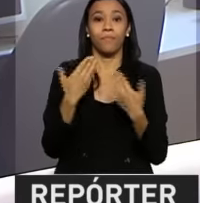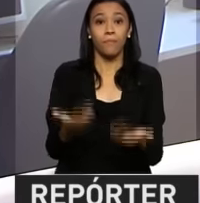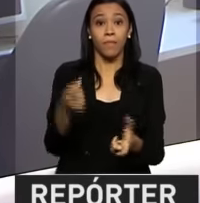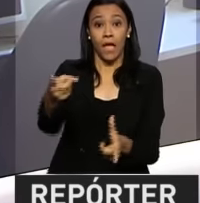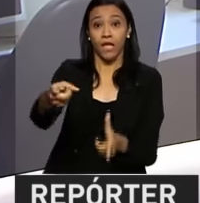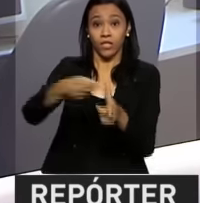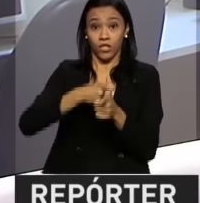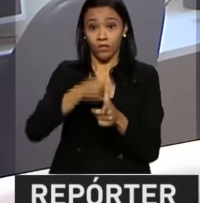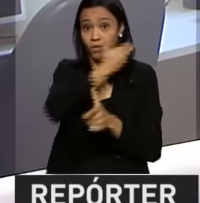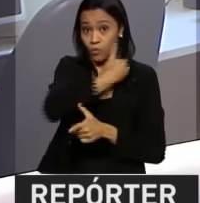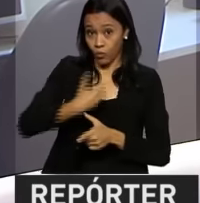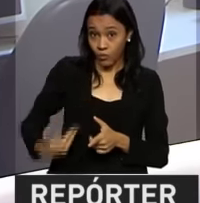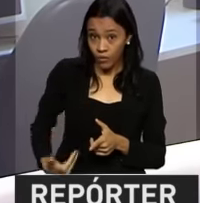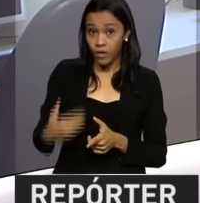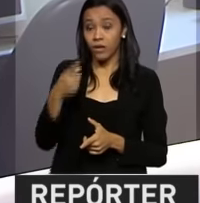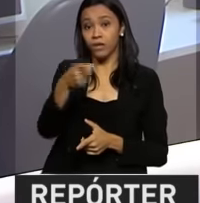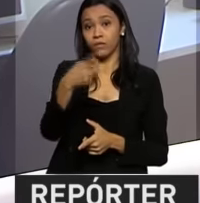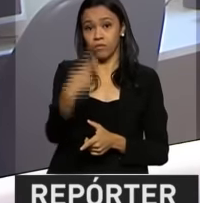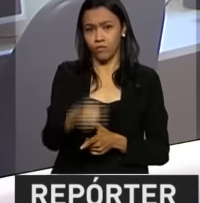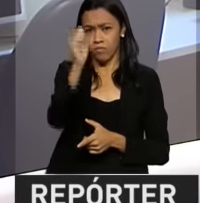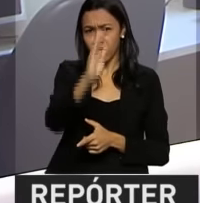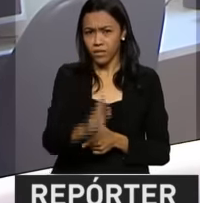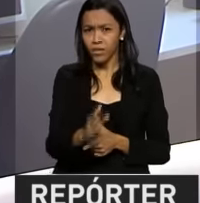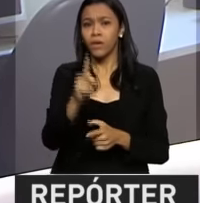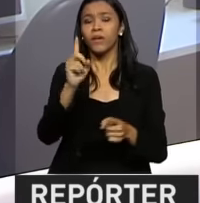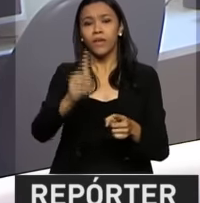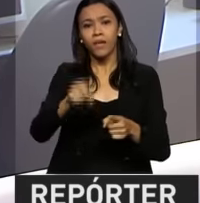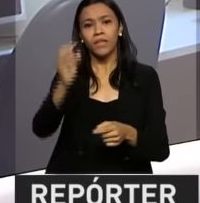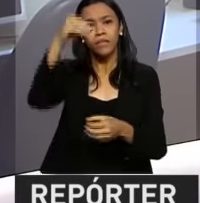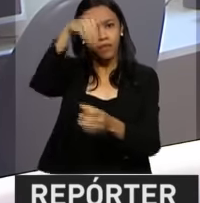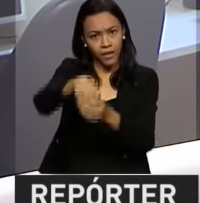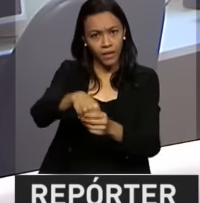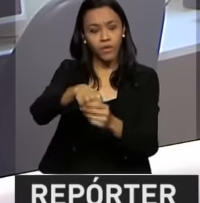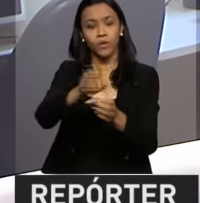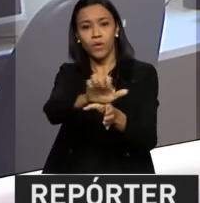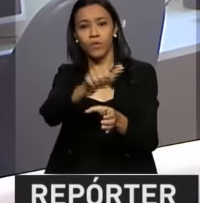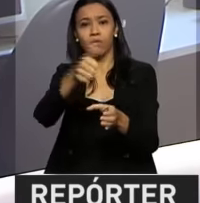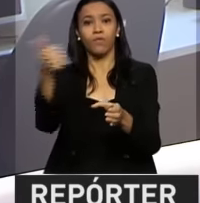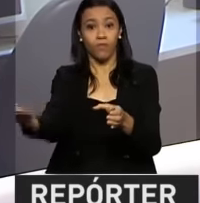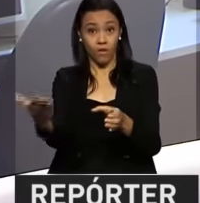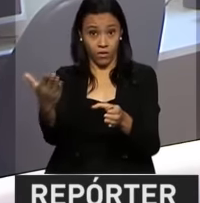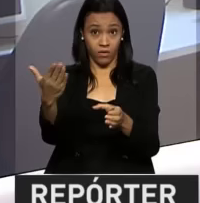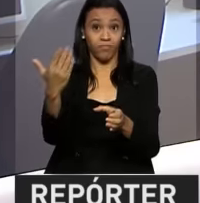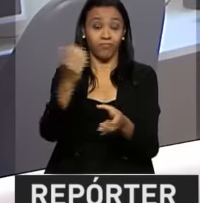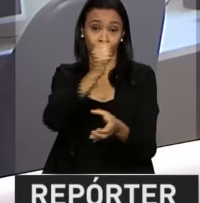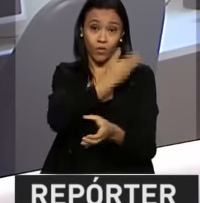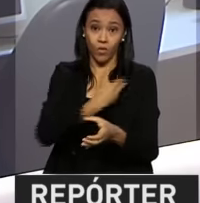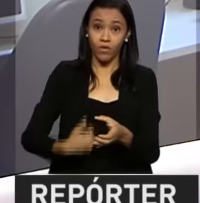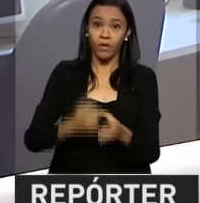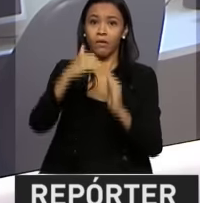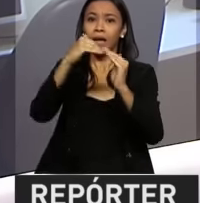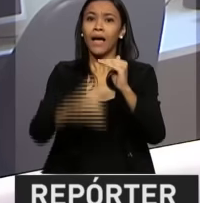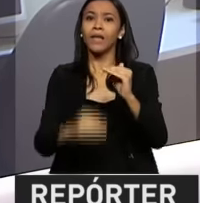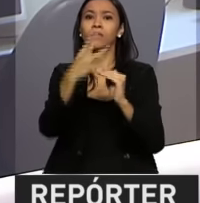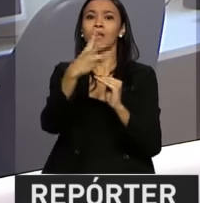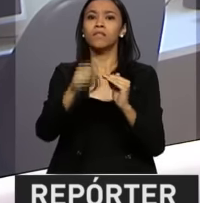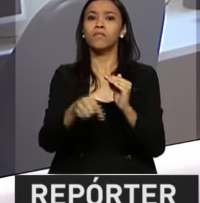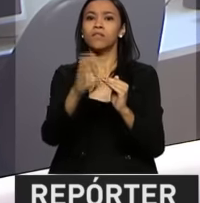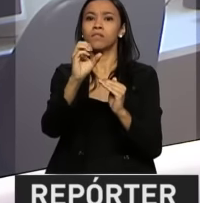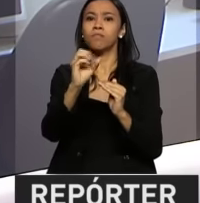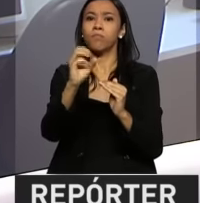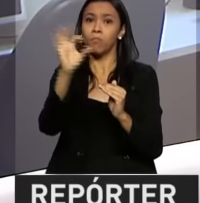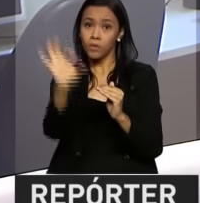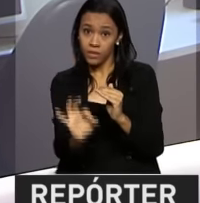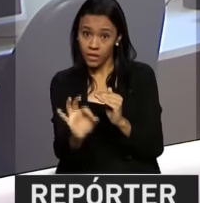pública brasileira que inclui os endividamentos interno e externo do governo federal caiu 3% em em abril e